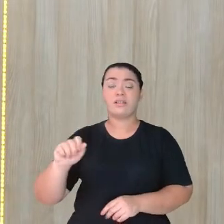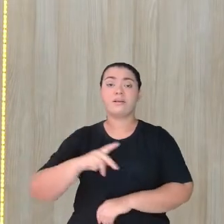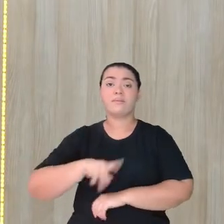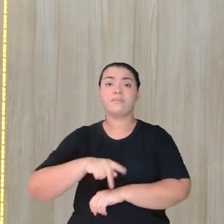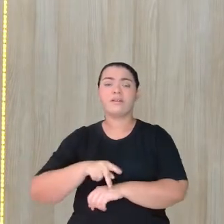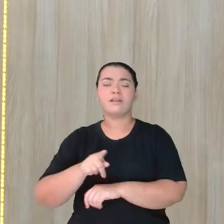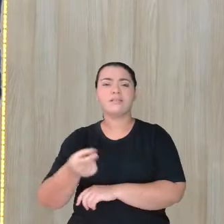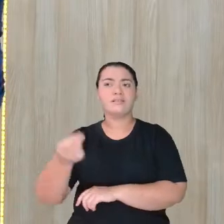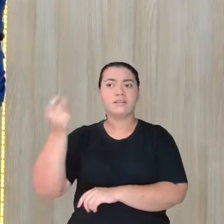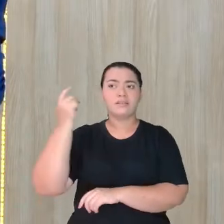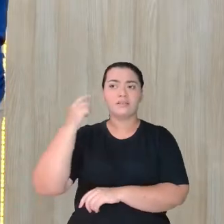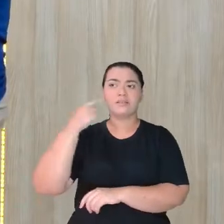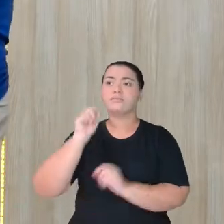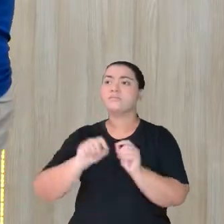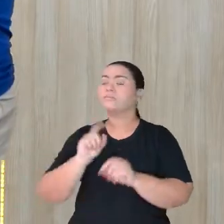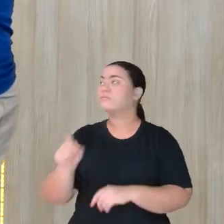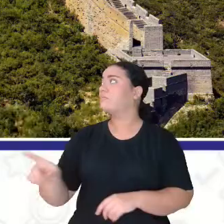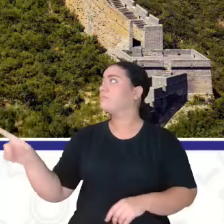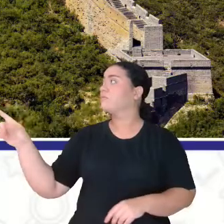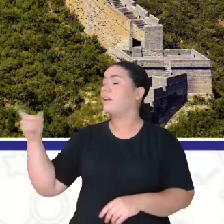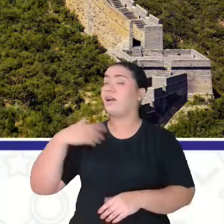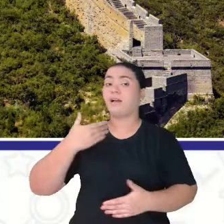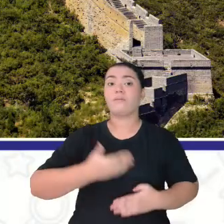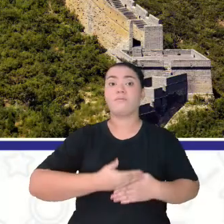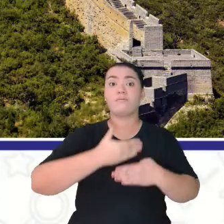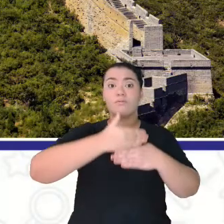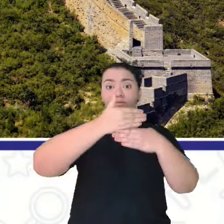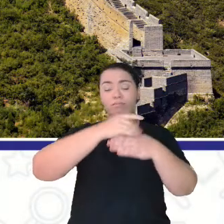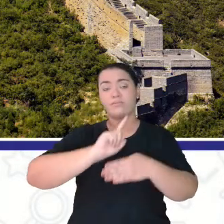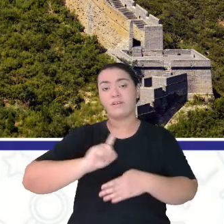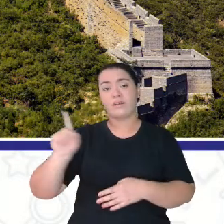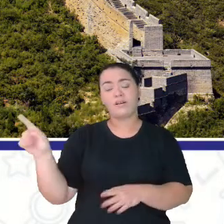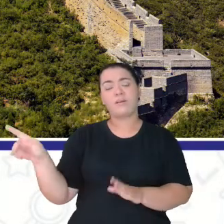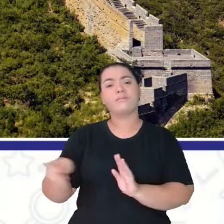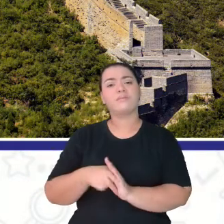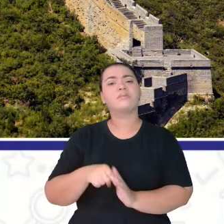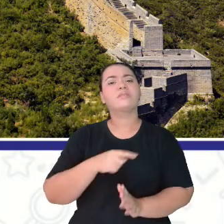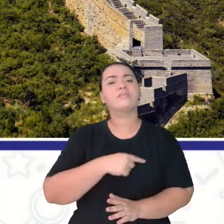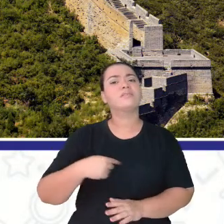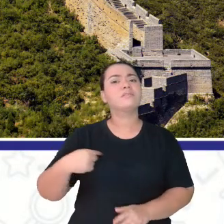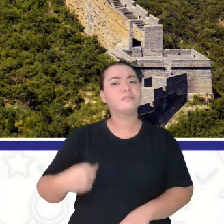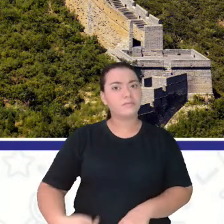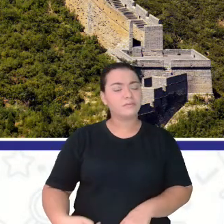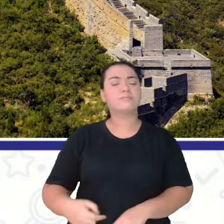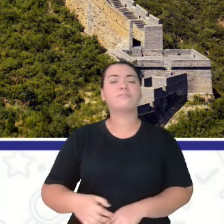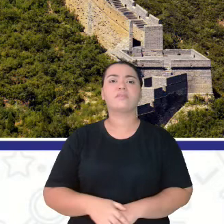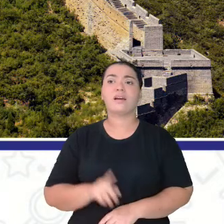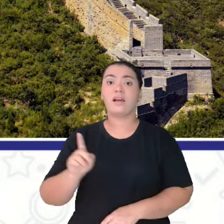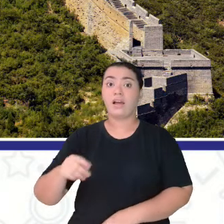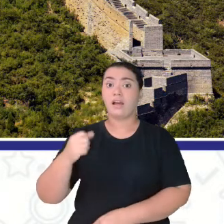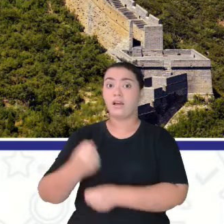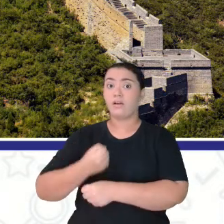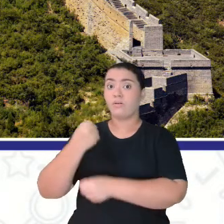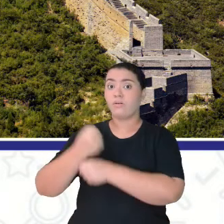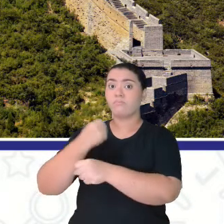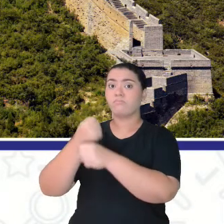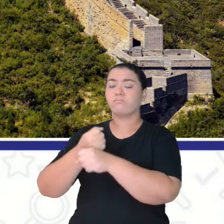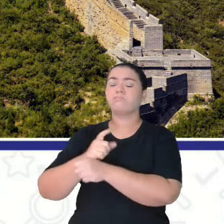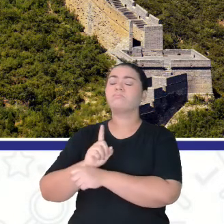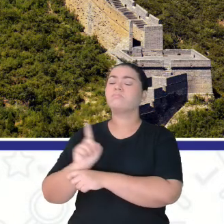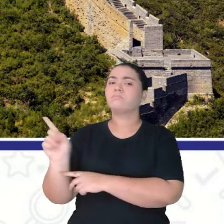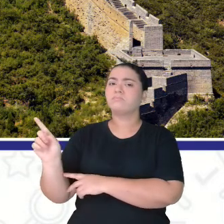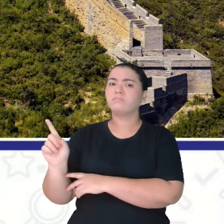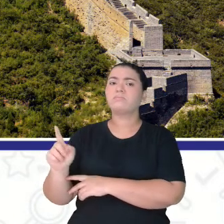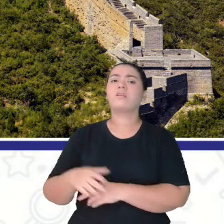Nós falamos aí, ó, sobre a muralha da China. A gente viu, né, que essa construção ela